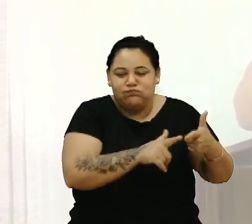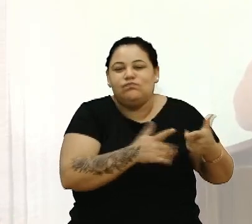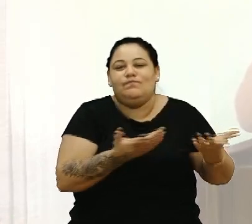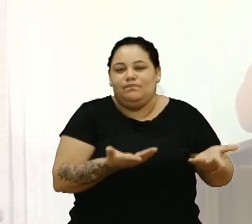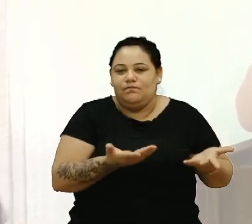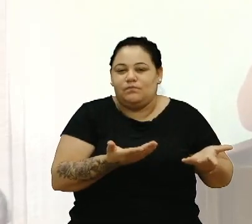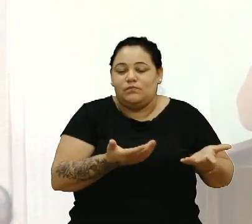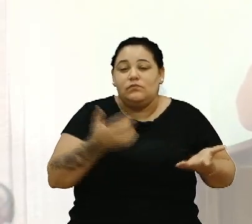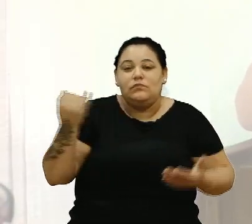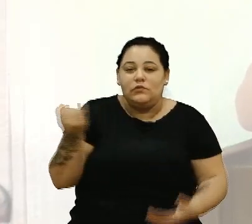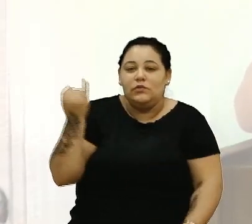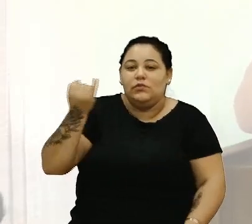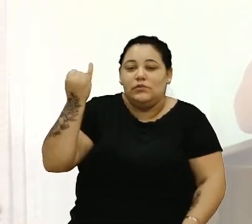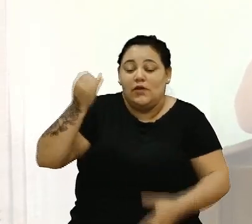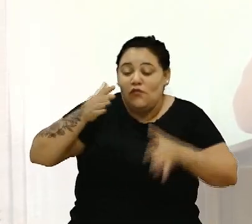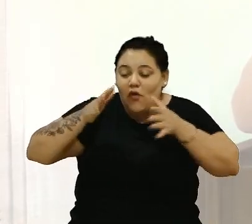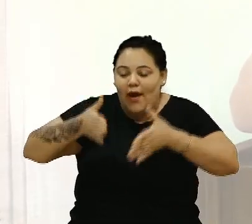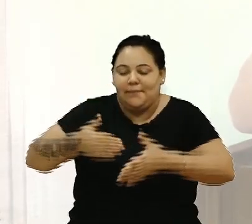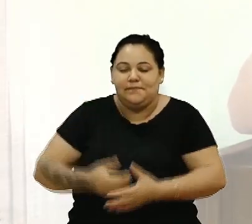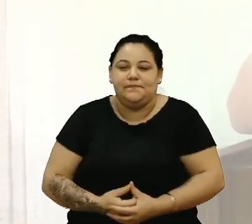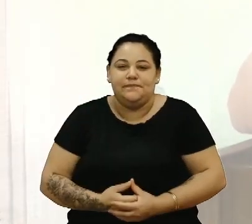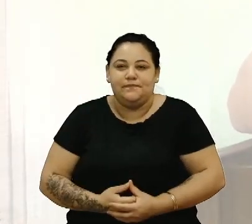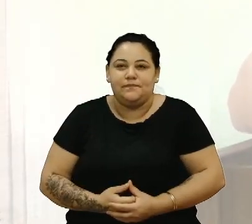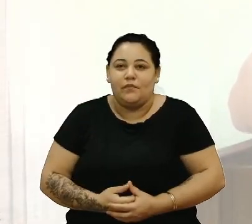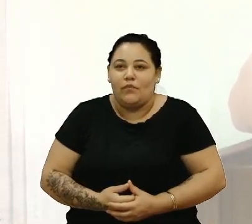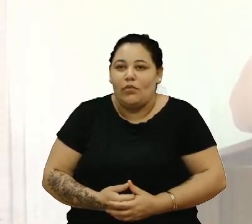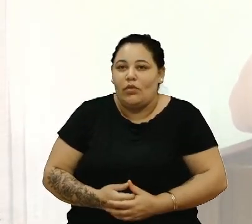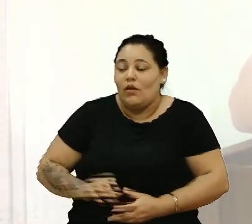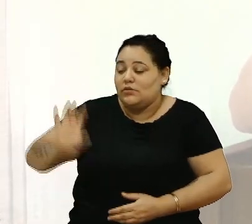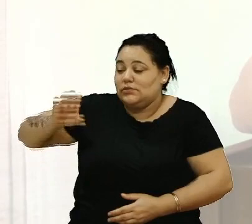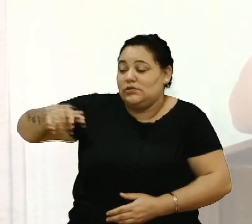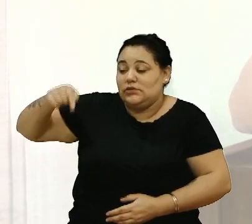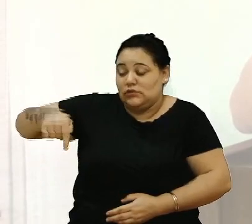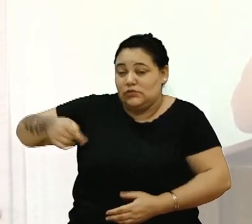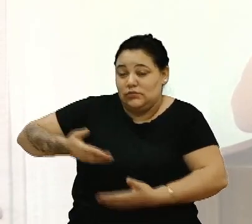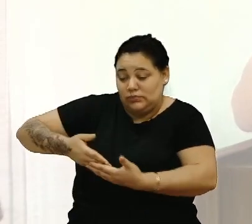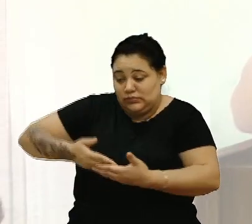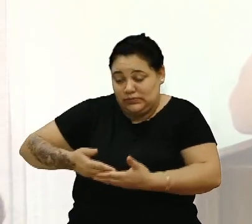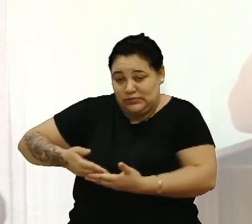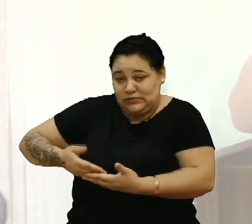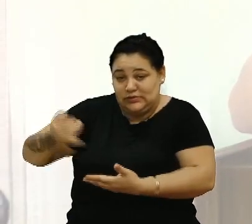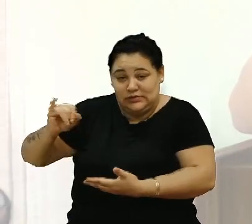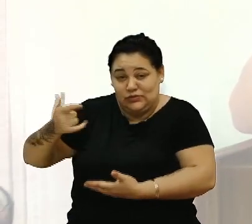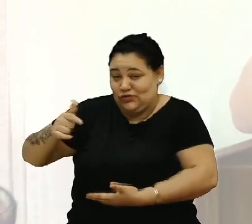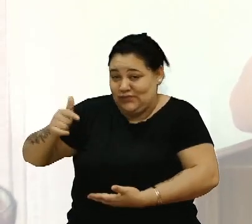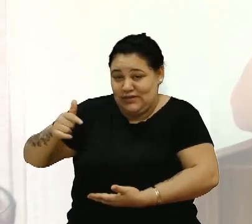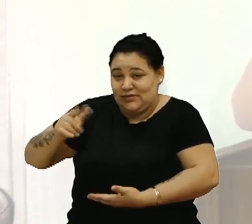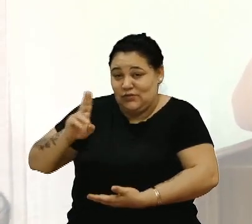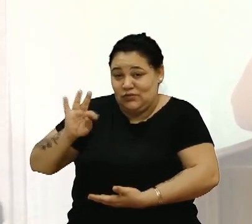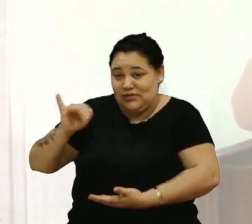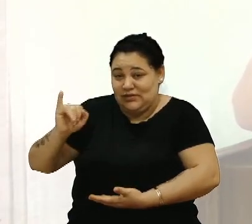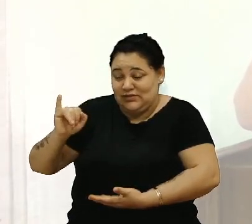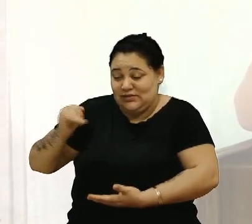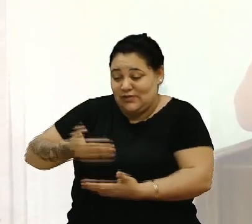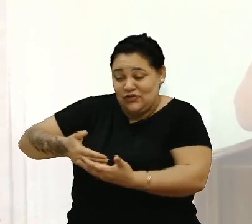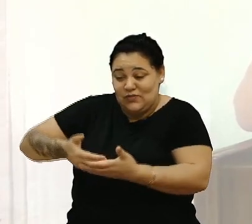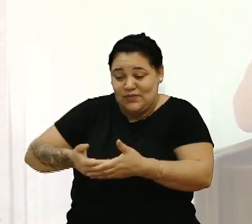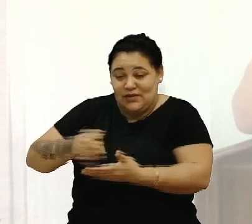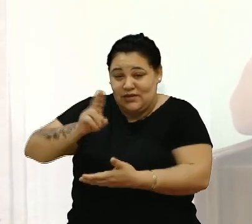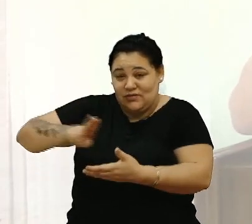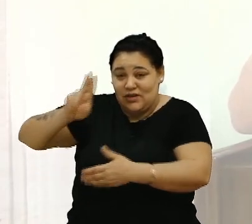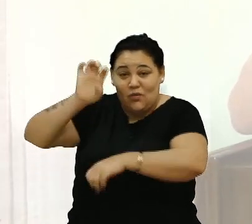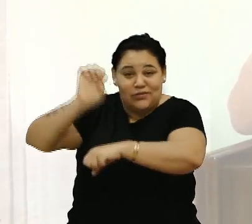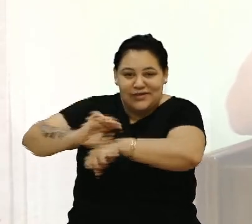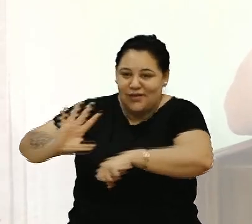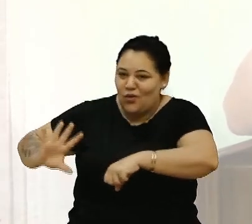é importante focar no problema. Materno-infantil aqui, se não tivesse os equipamentos para abrir a neonatal, que é usada para o estado inteiro, não é só para